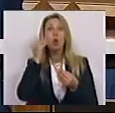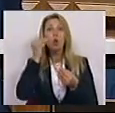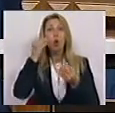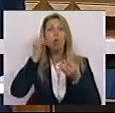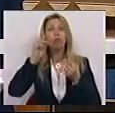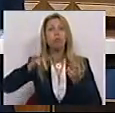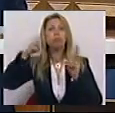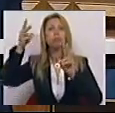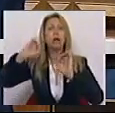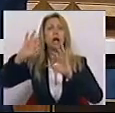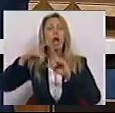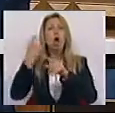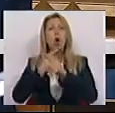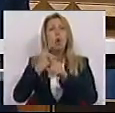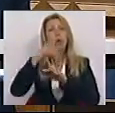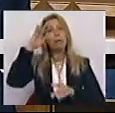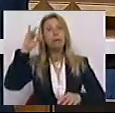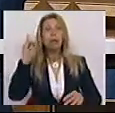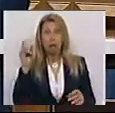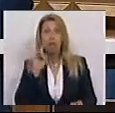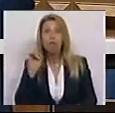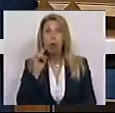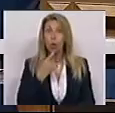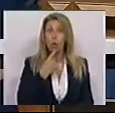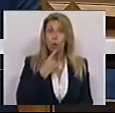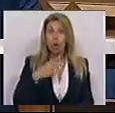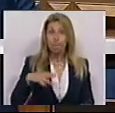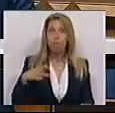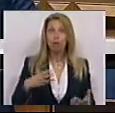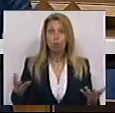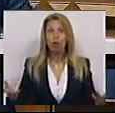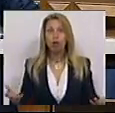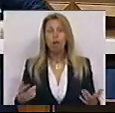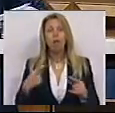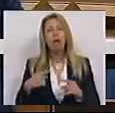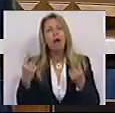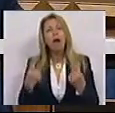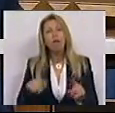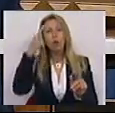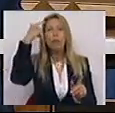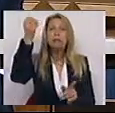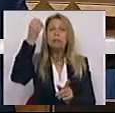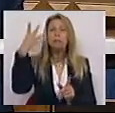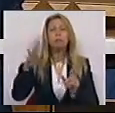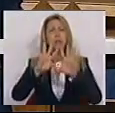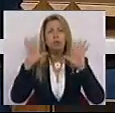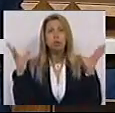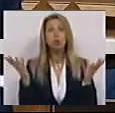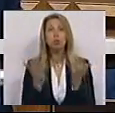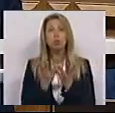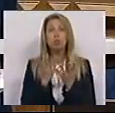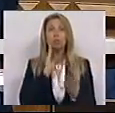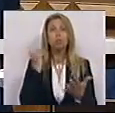obras criativas que têm grande valor patrimonial, uma leitura demasiado abrangente faz